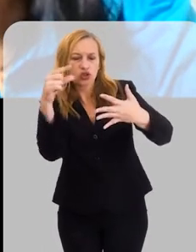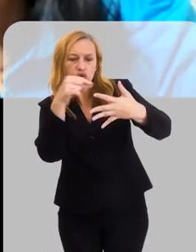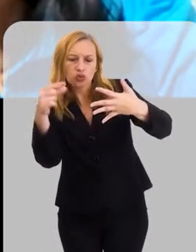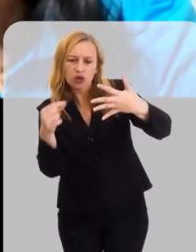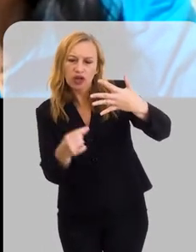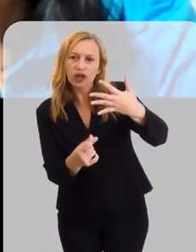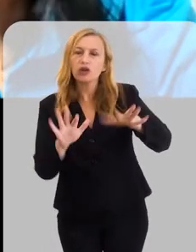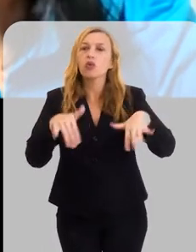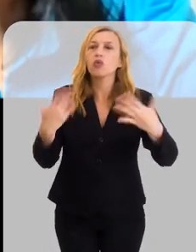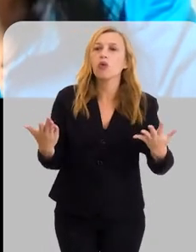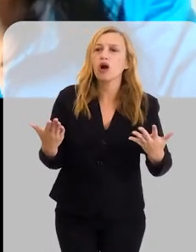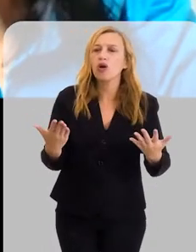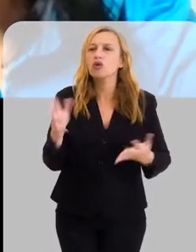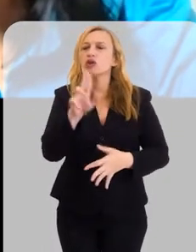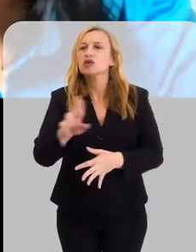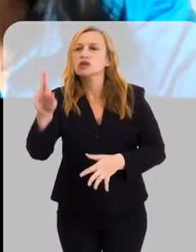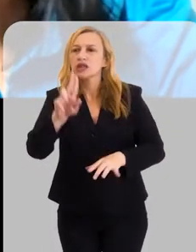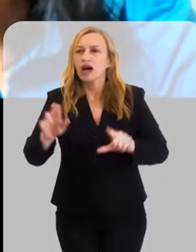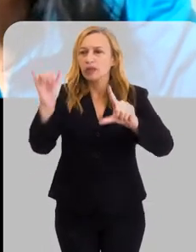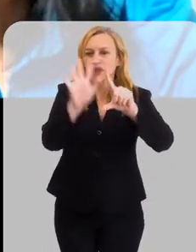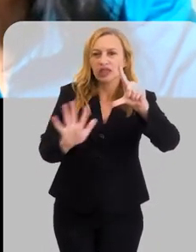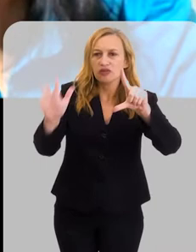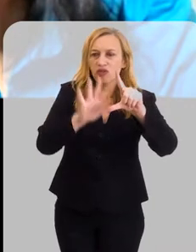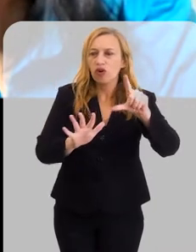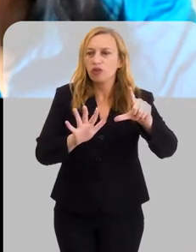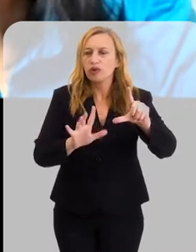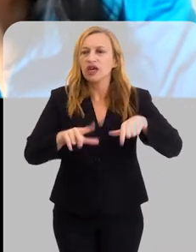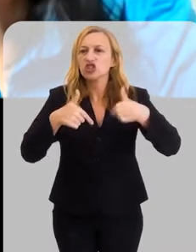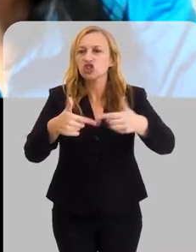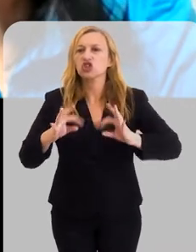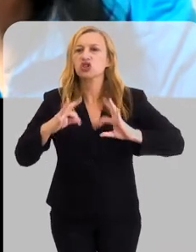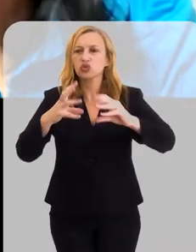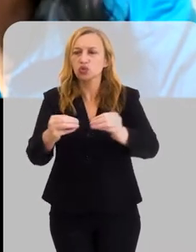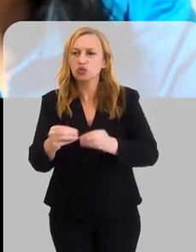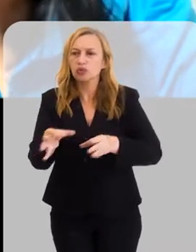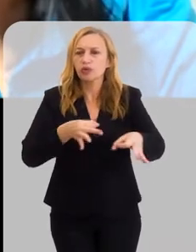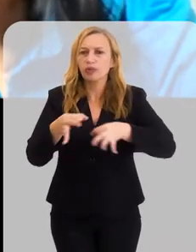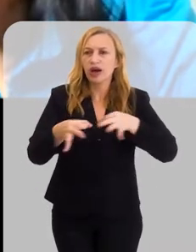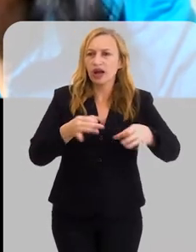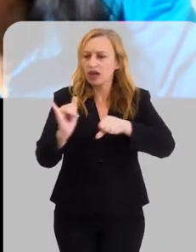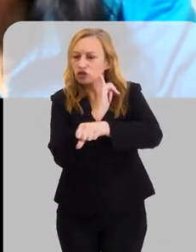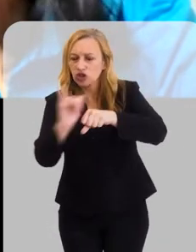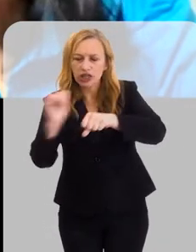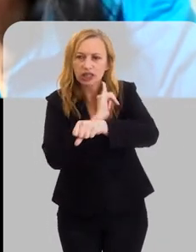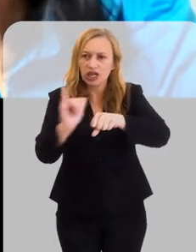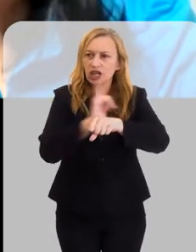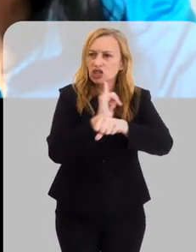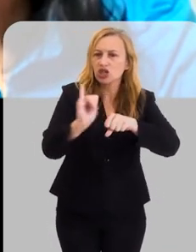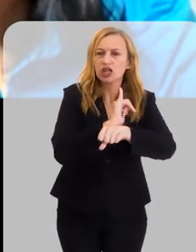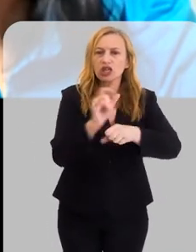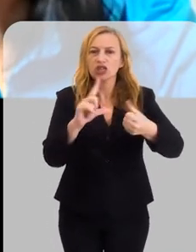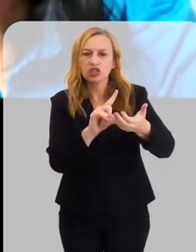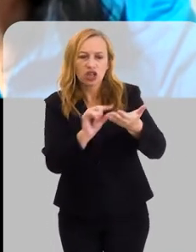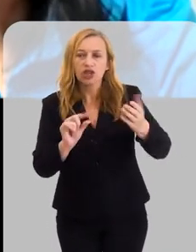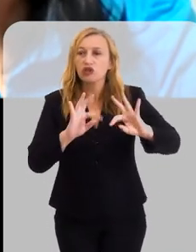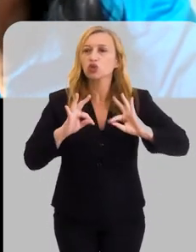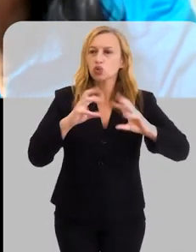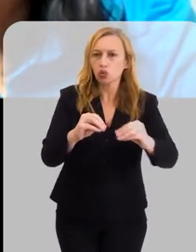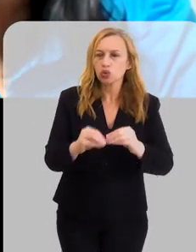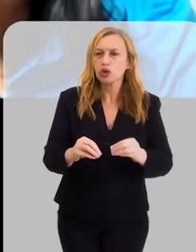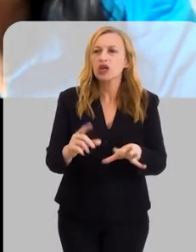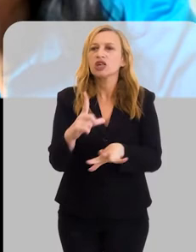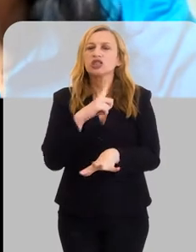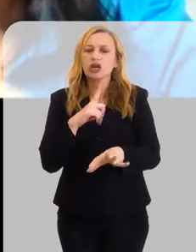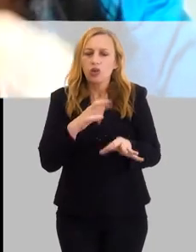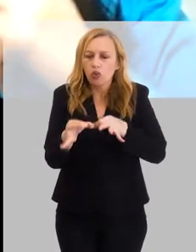remoto, definiram quais eram as ferramentas de encontro síncrono, de armazenagem de dados, etc., de envio de arquivos, de controle